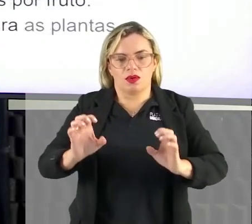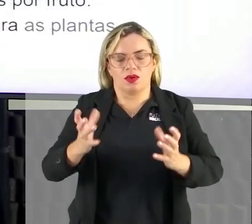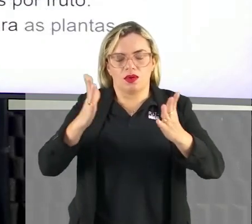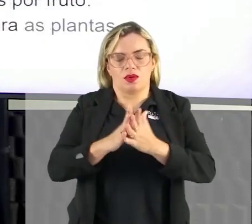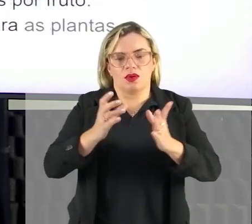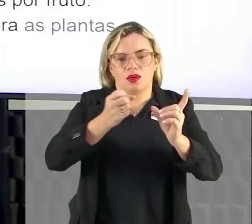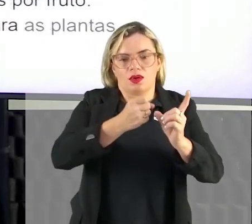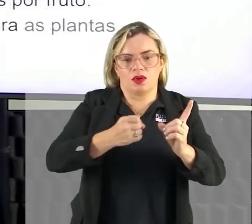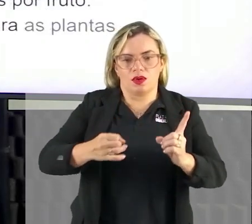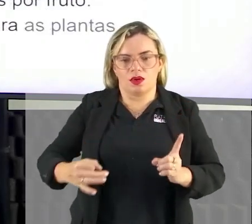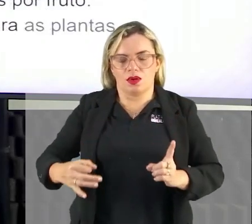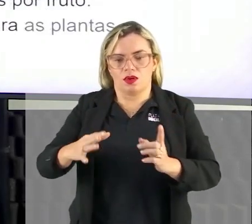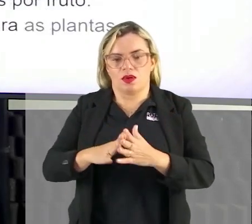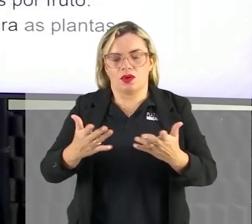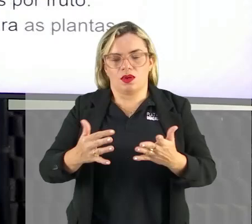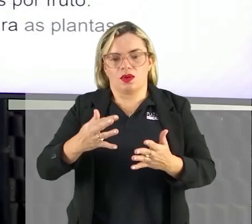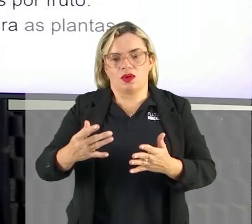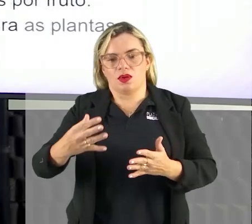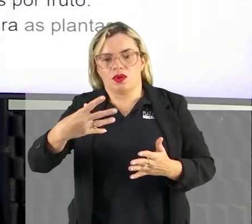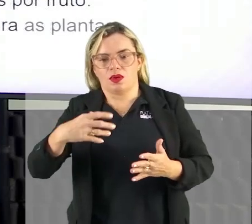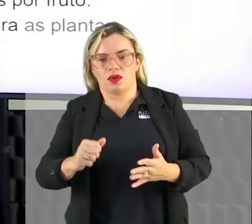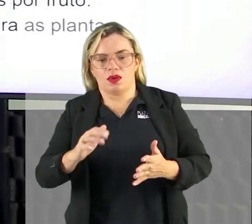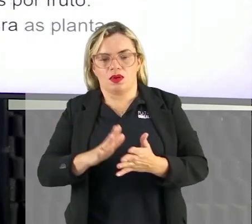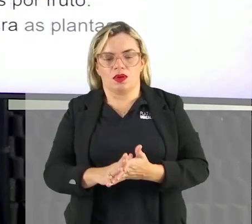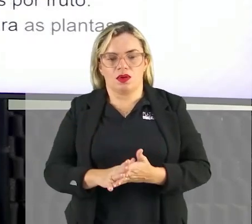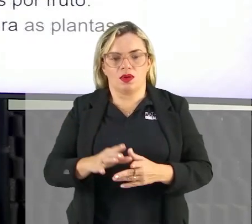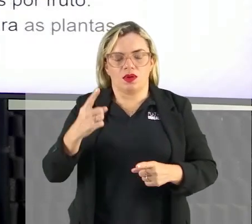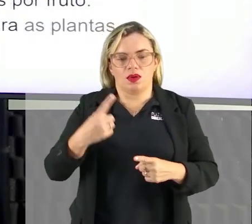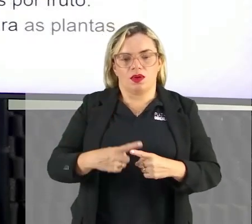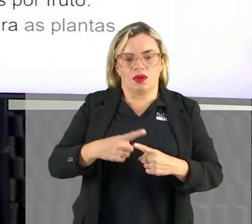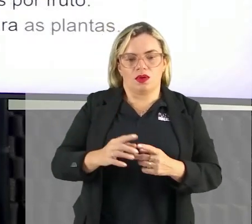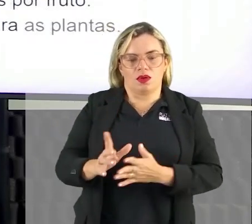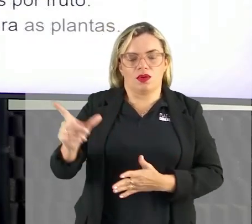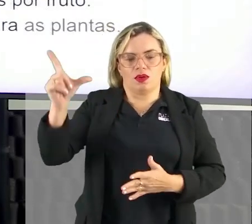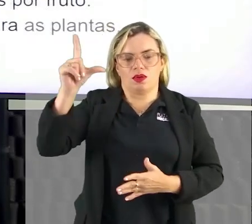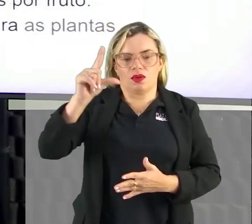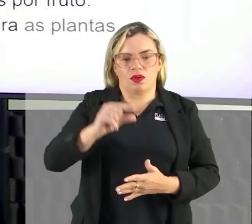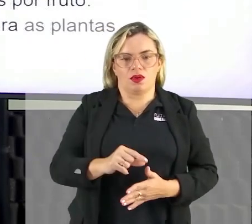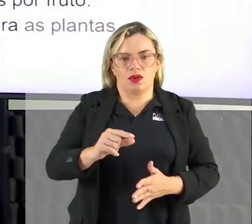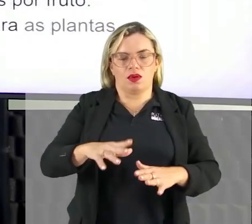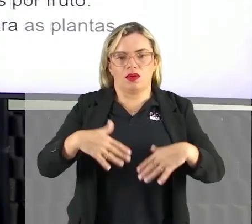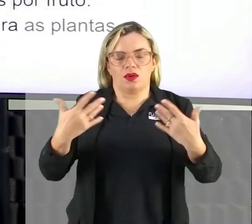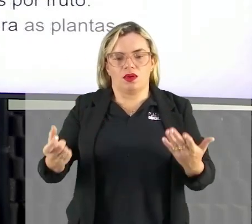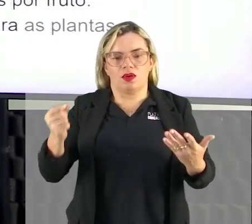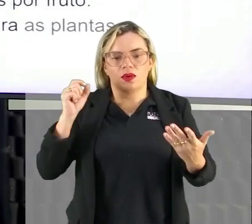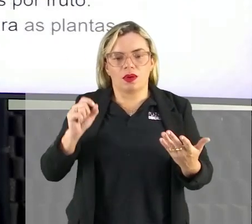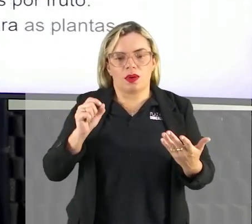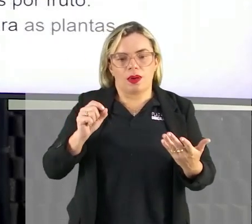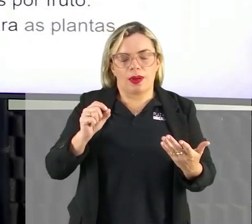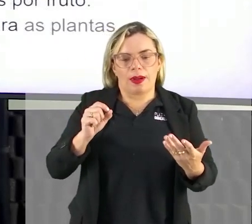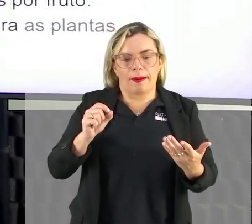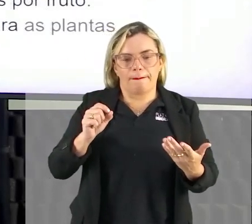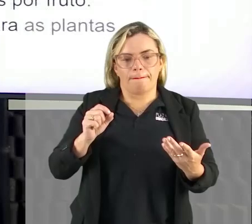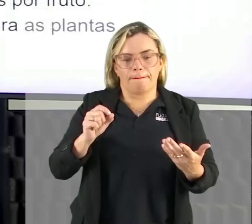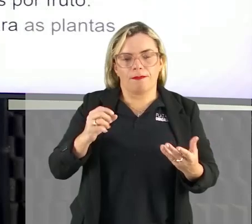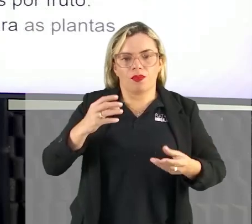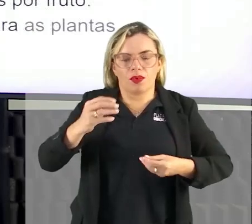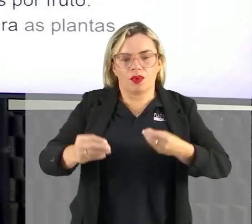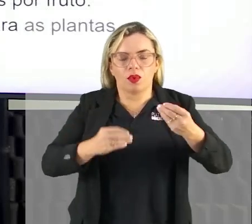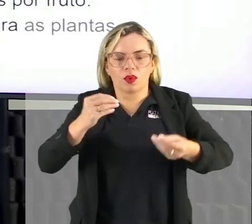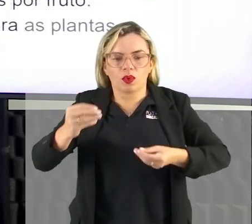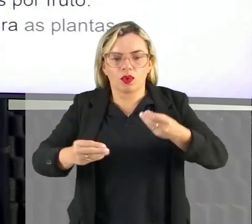O evento descrito com a flora ocorreu em razão da redução, né? Então, assim, como